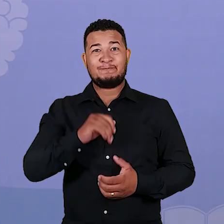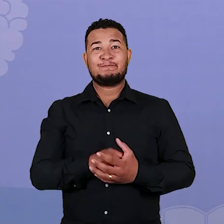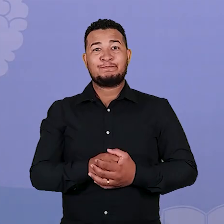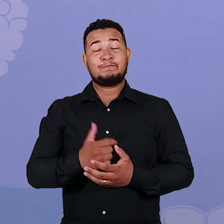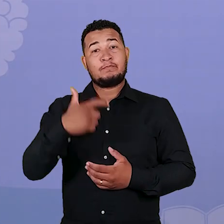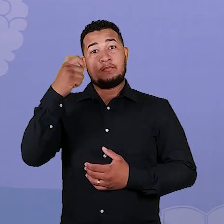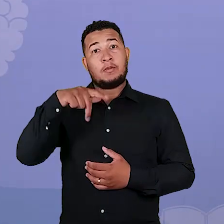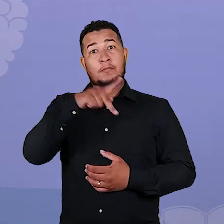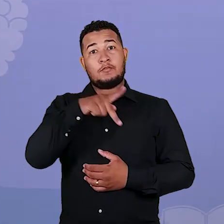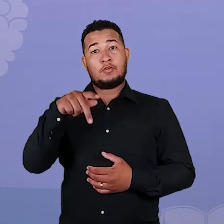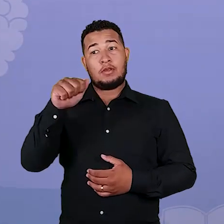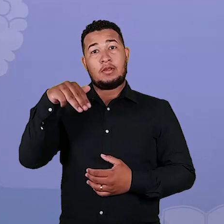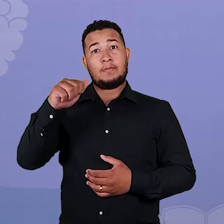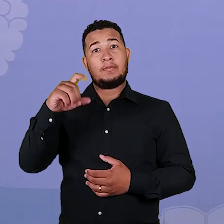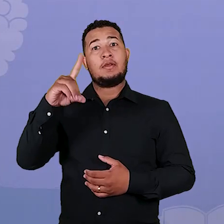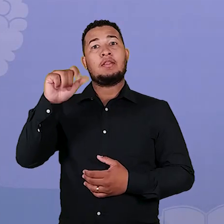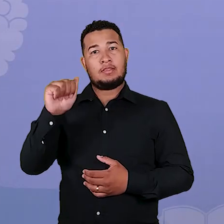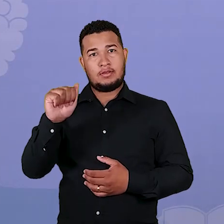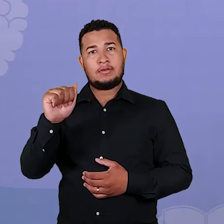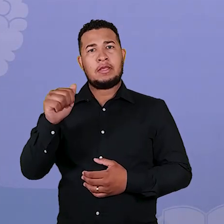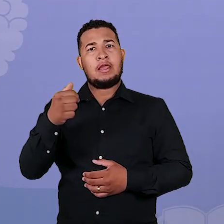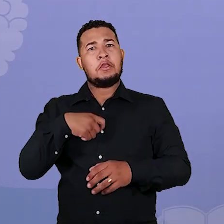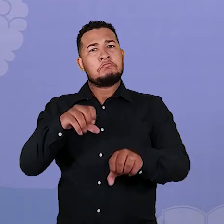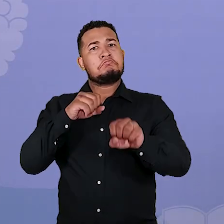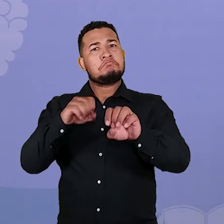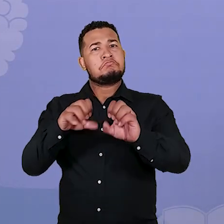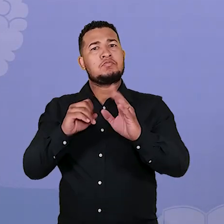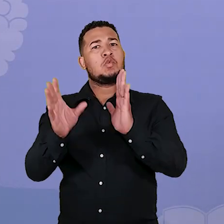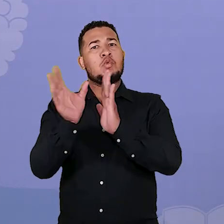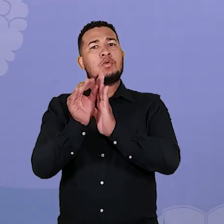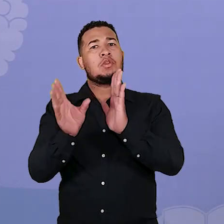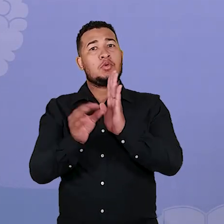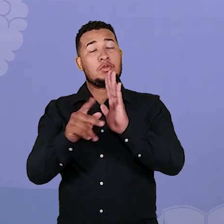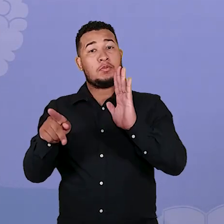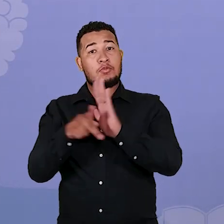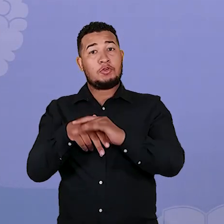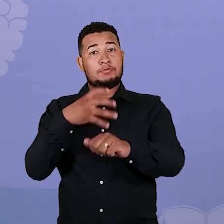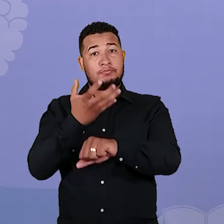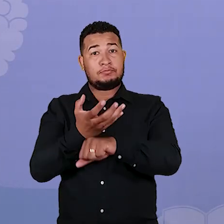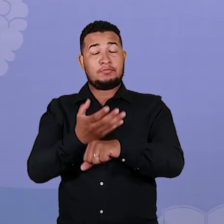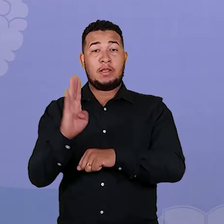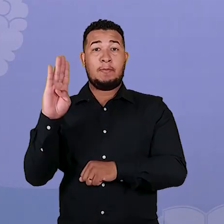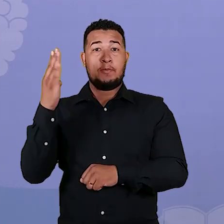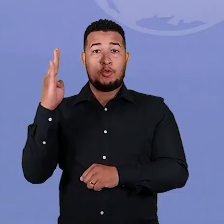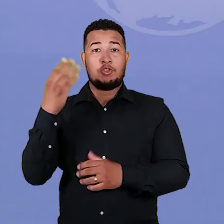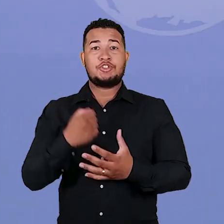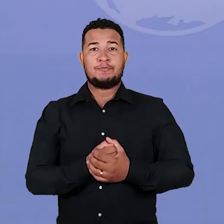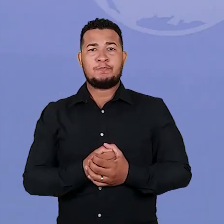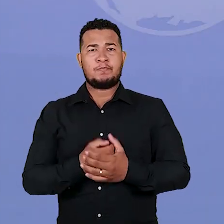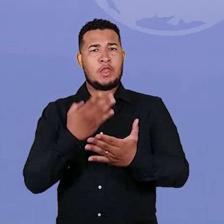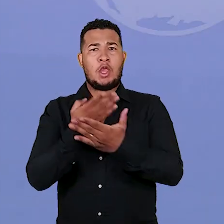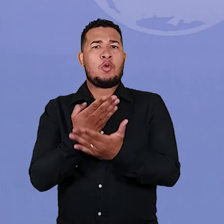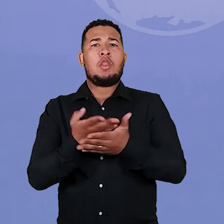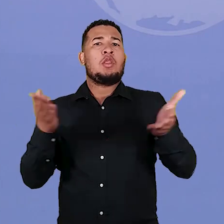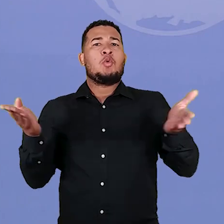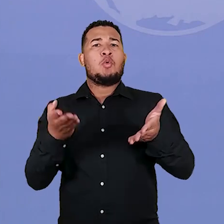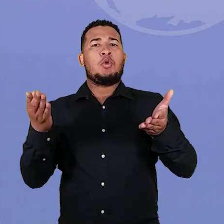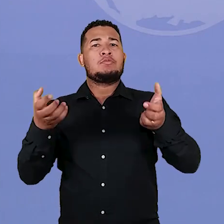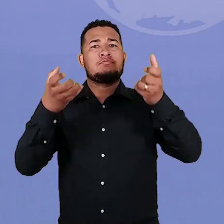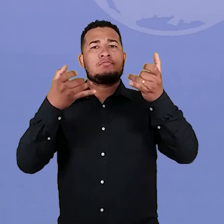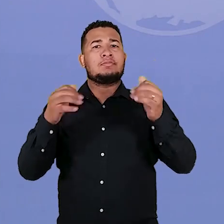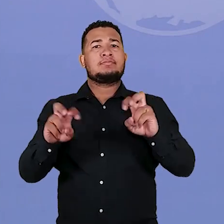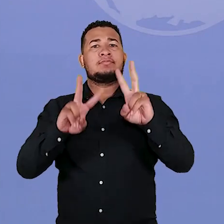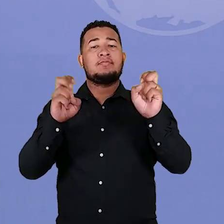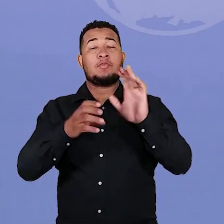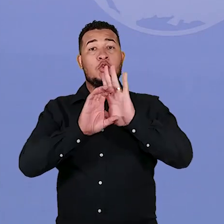Olá, eu sou a professora Amanda Dasílio e vou ministrar para vocês os conteúdos de biologia. Na aula de hoje, nós vamos